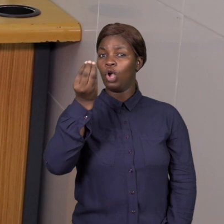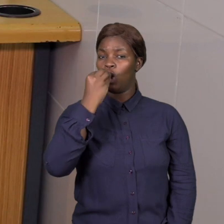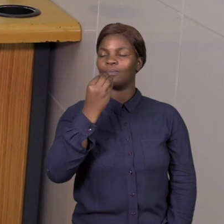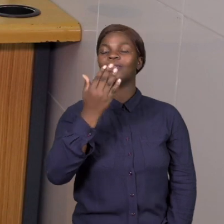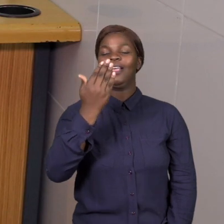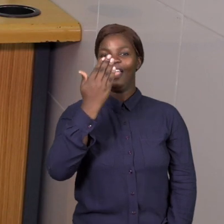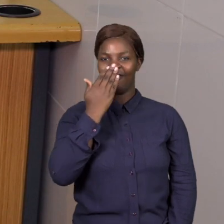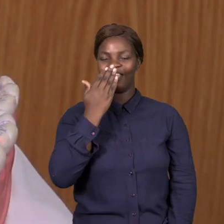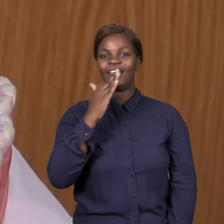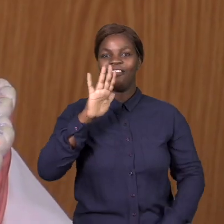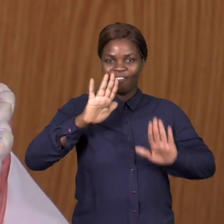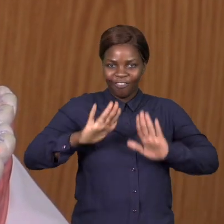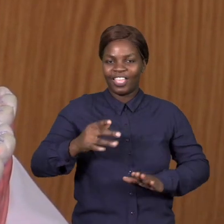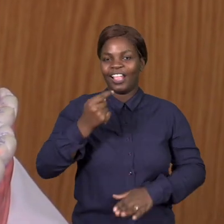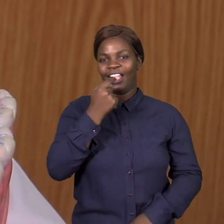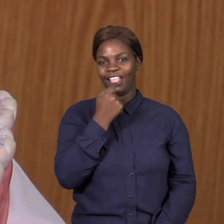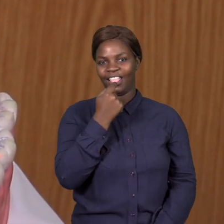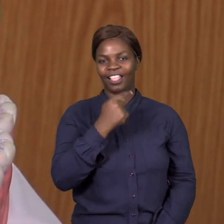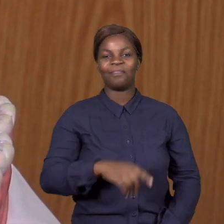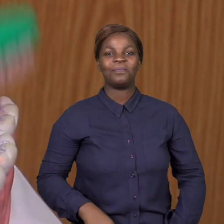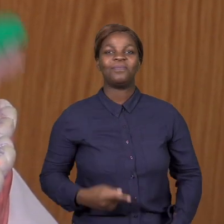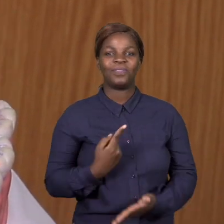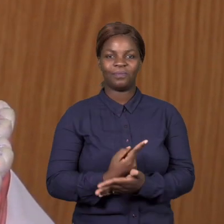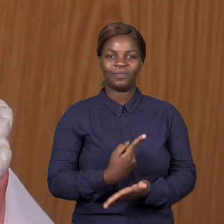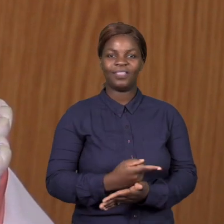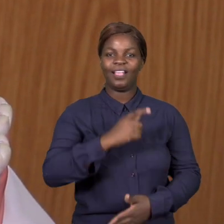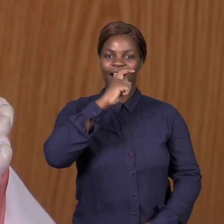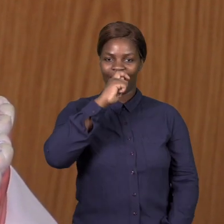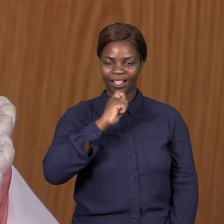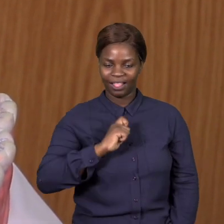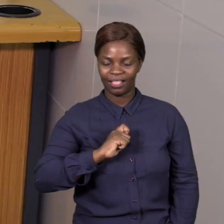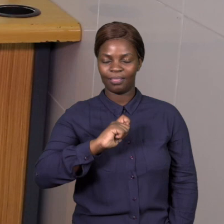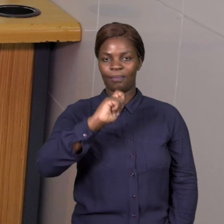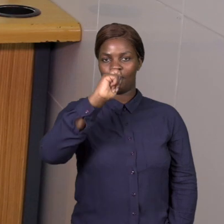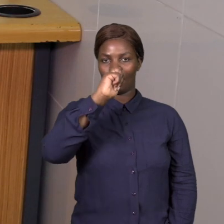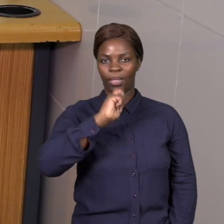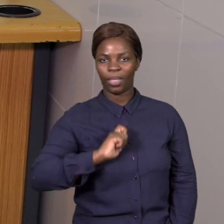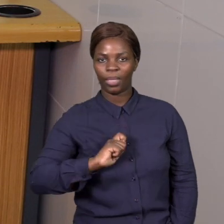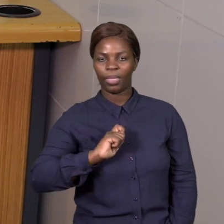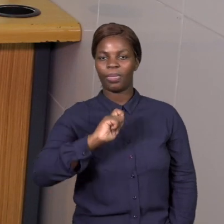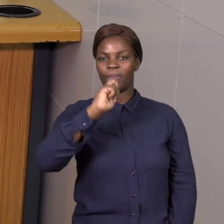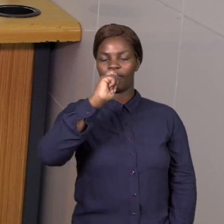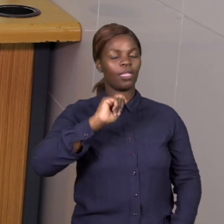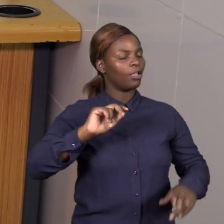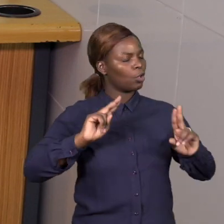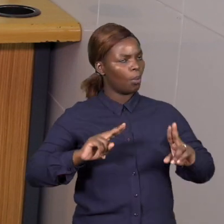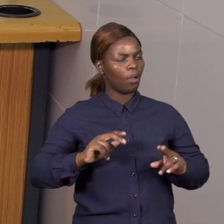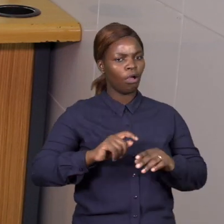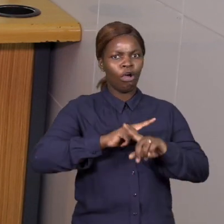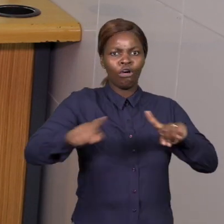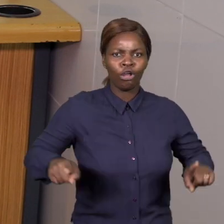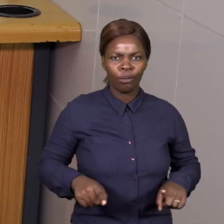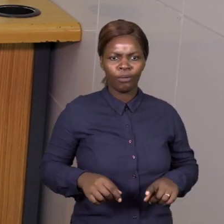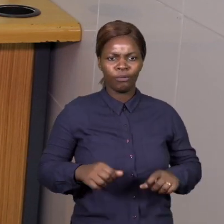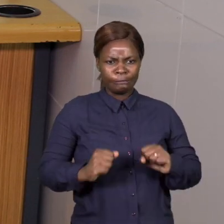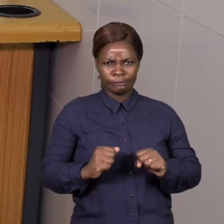ali. Temos que remover, fazer esse movimento sem força, sem pressa também. Vamos fazer o movimento e